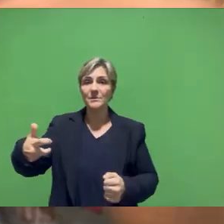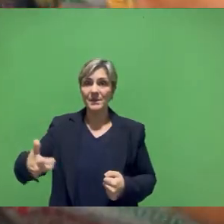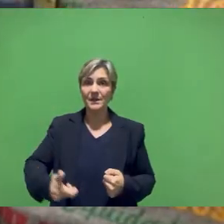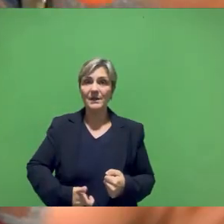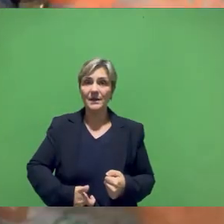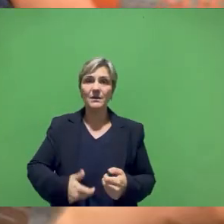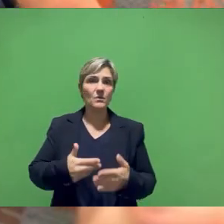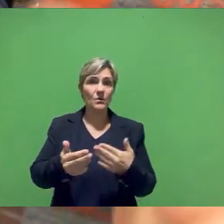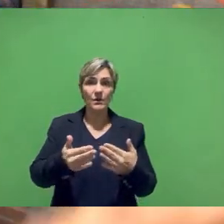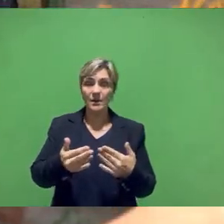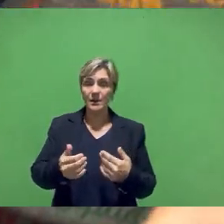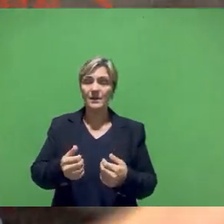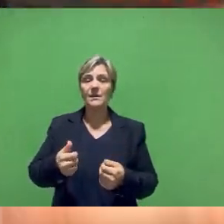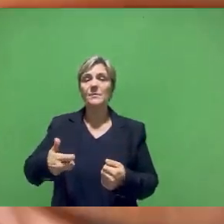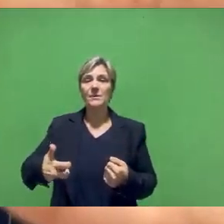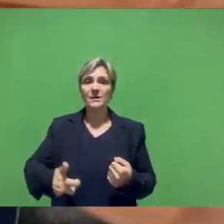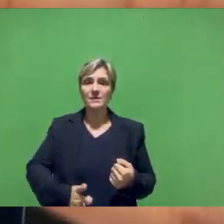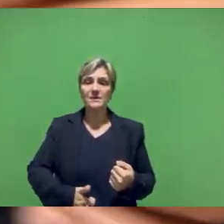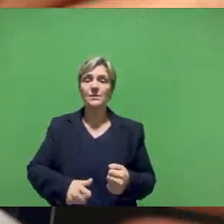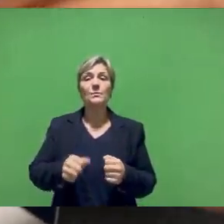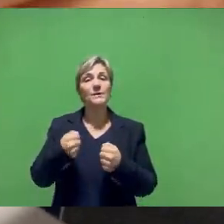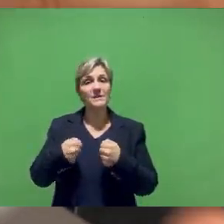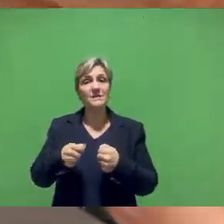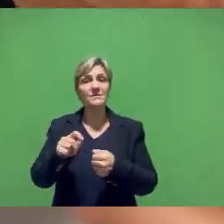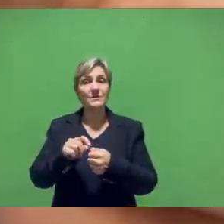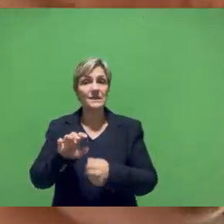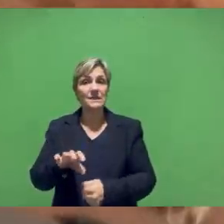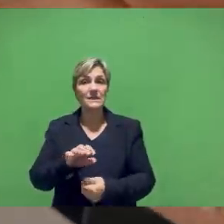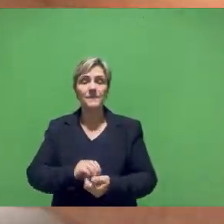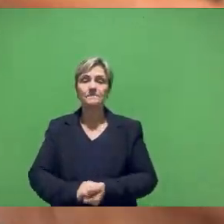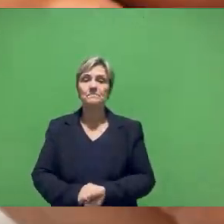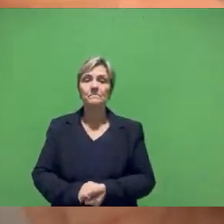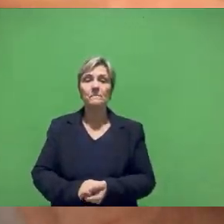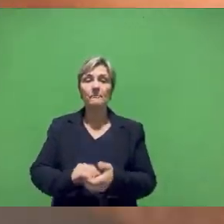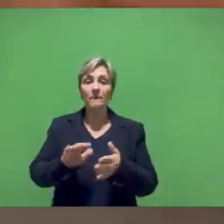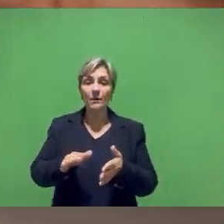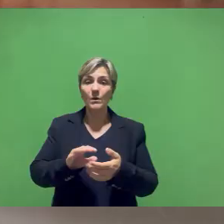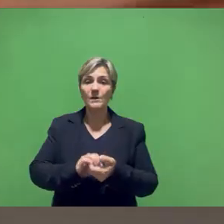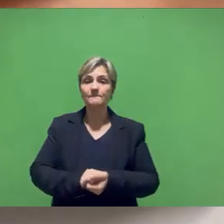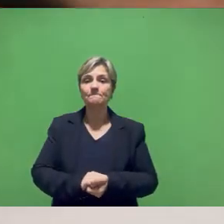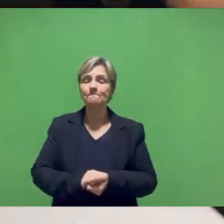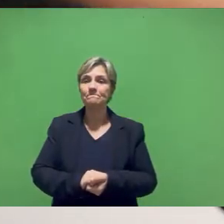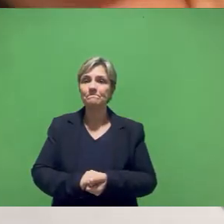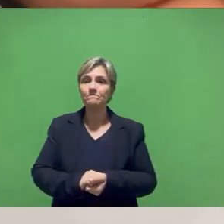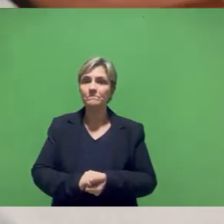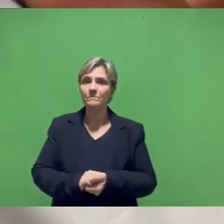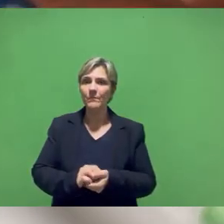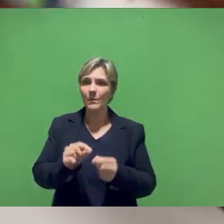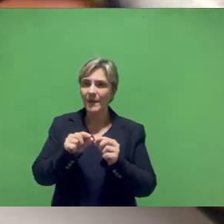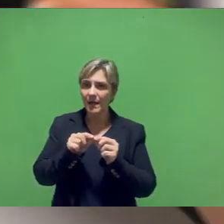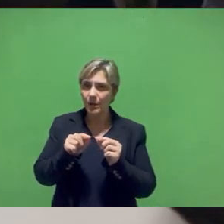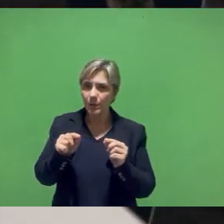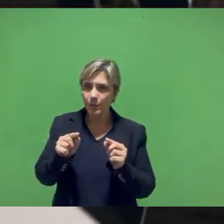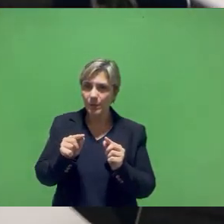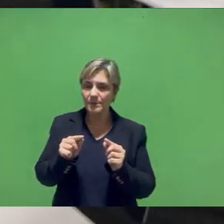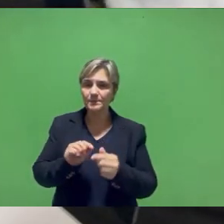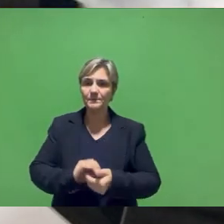quanto de outra, qualquer aplicação, tá? Agora eu vou tirar o lacre da agulha,